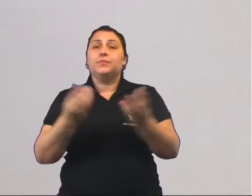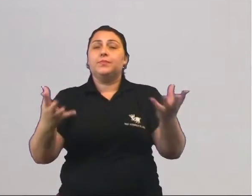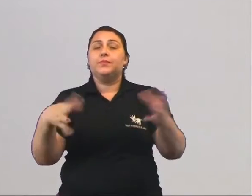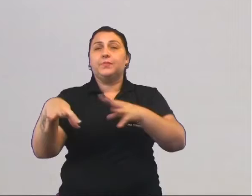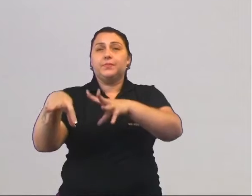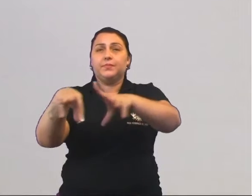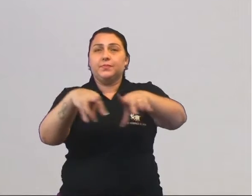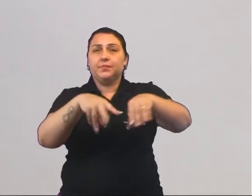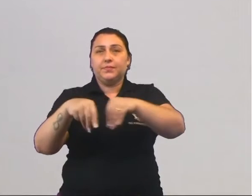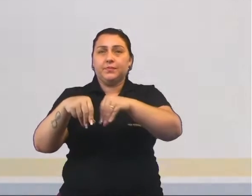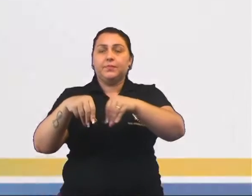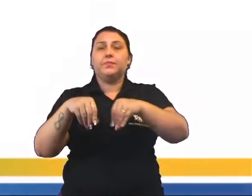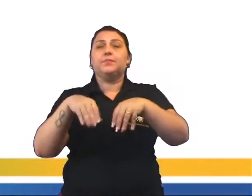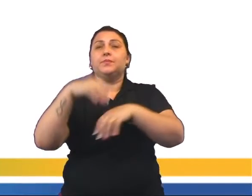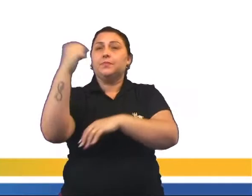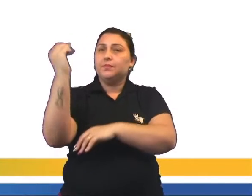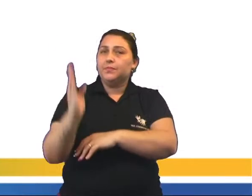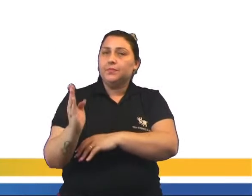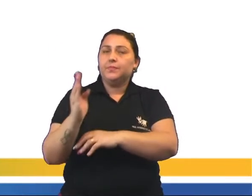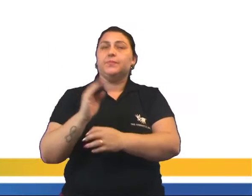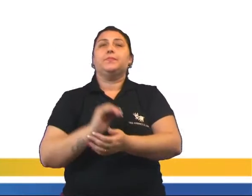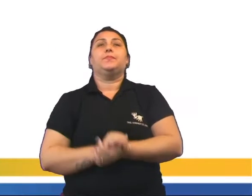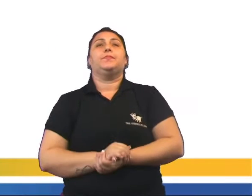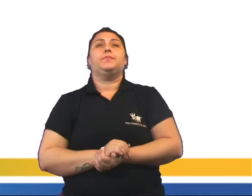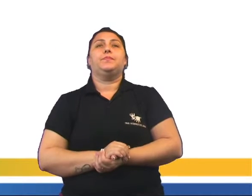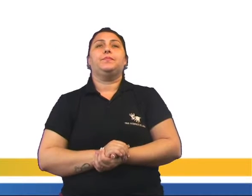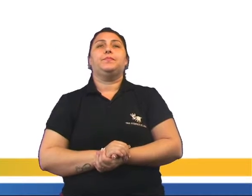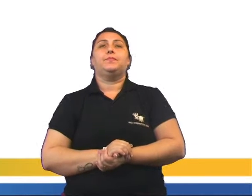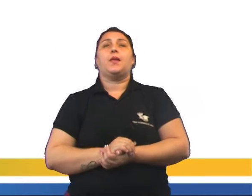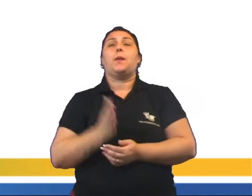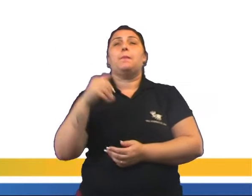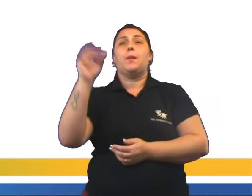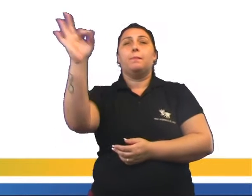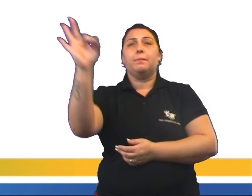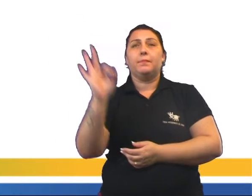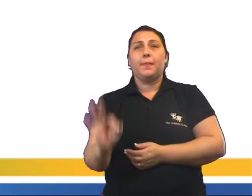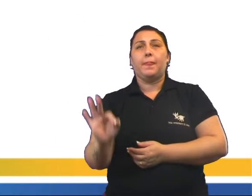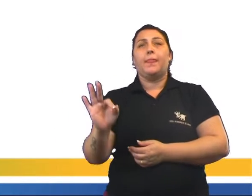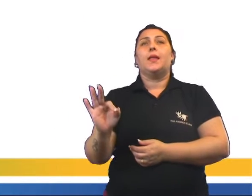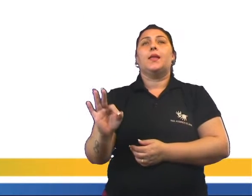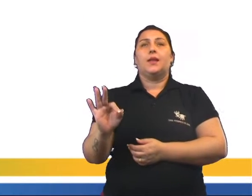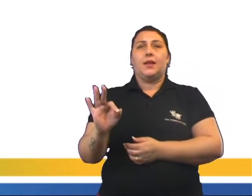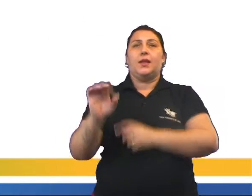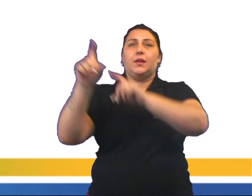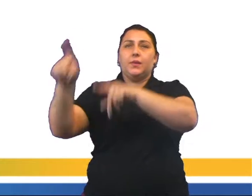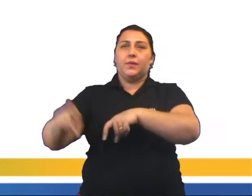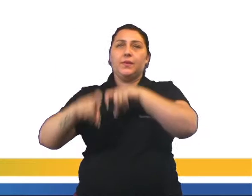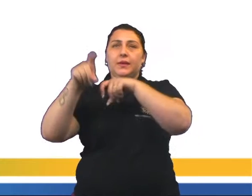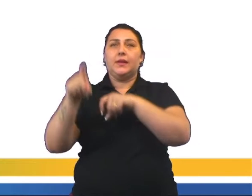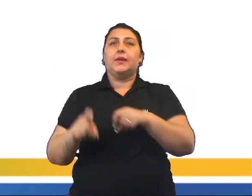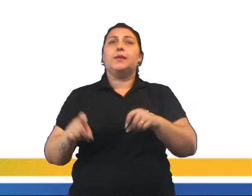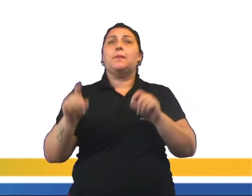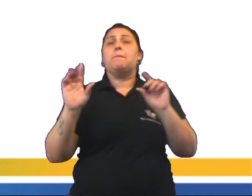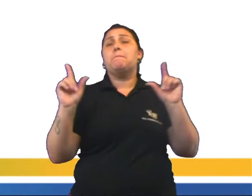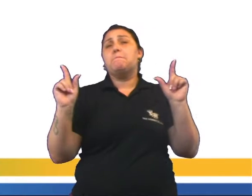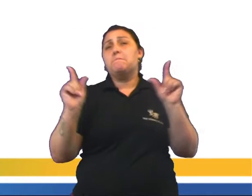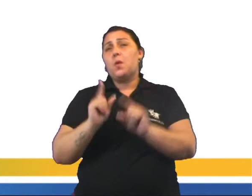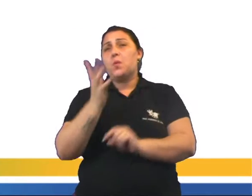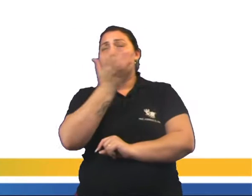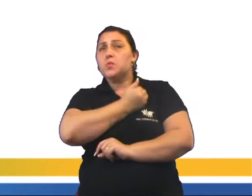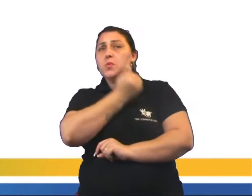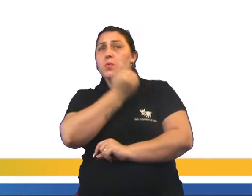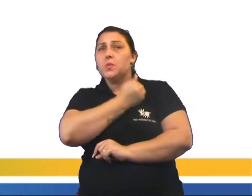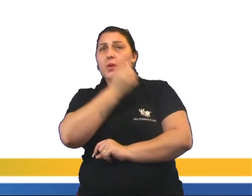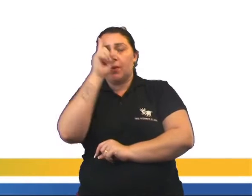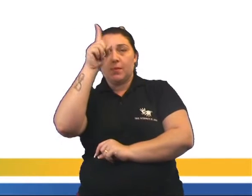de terras no território brasileiro, né? Maior percentual de áreas dedicadas à agricultura nas mãos de menor número